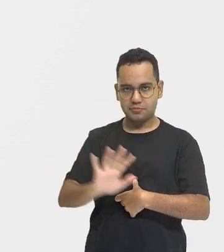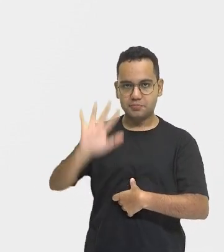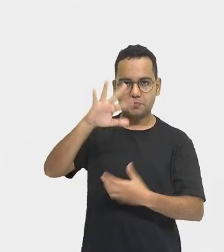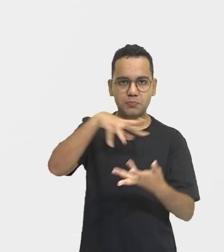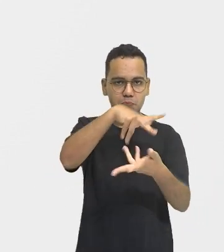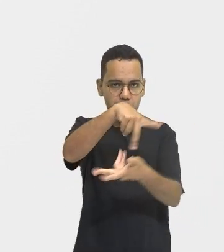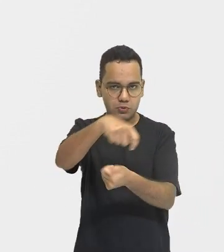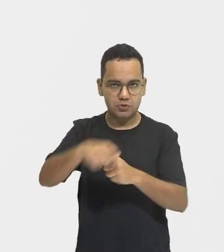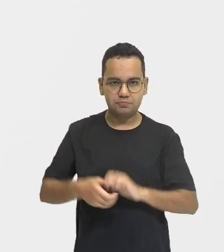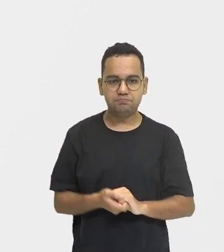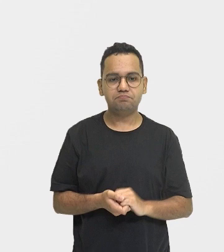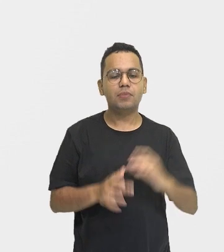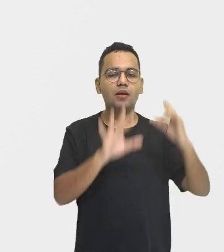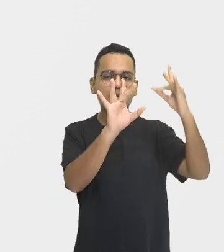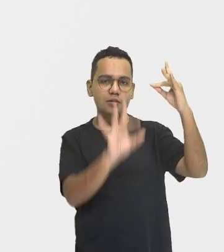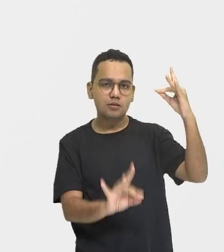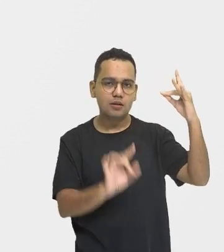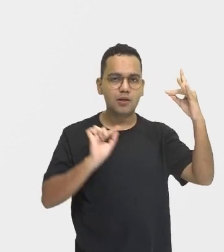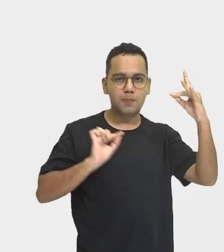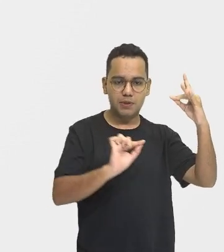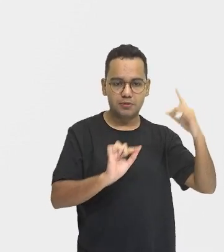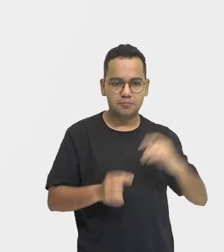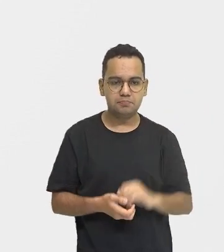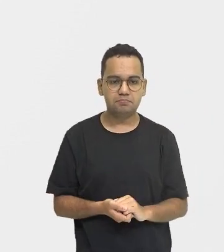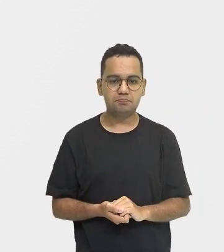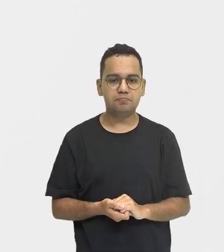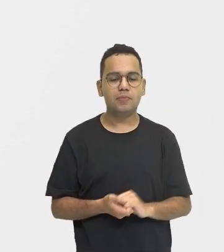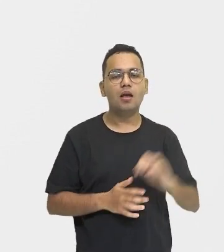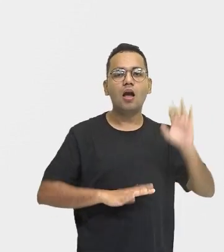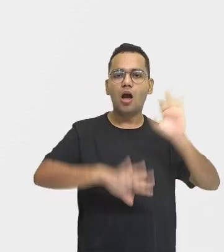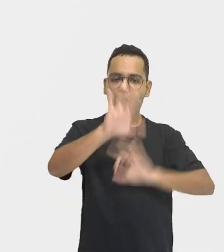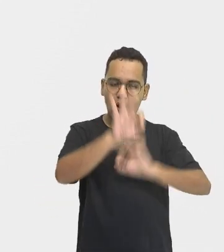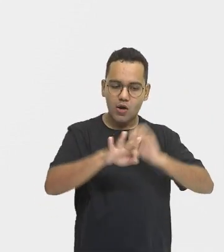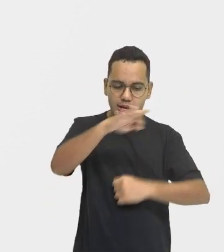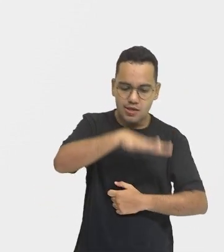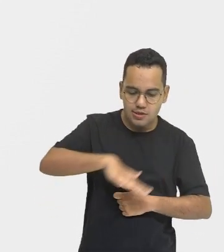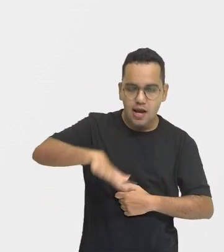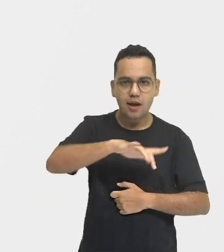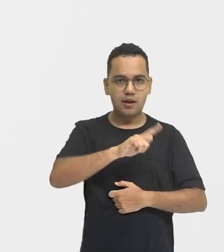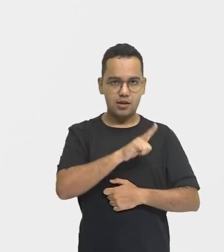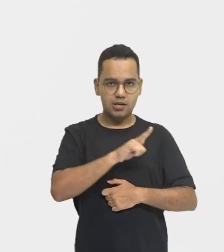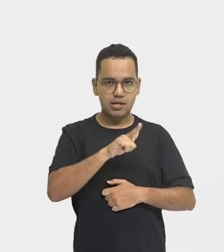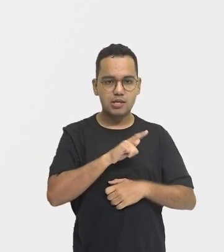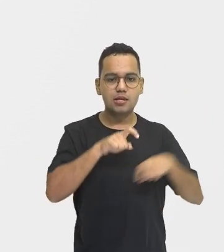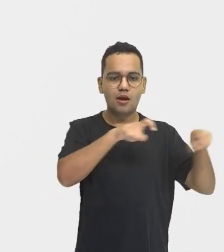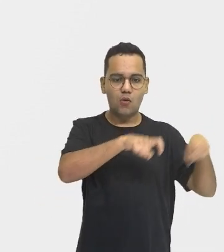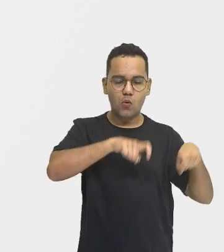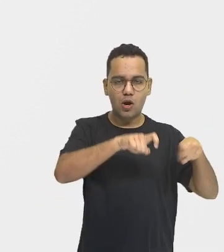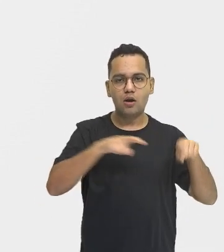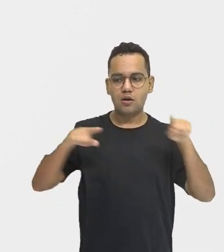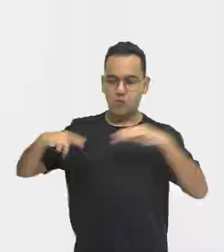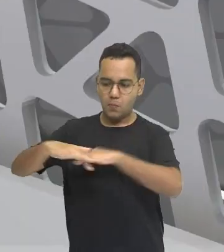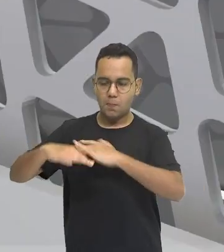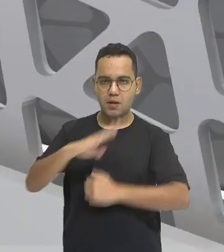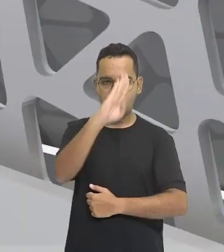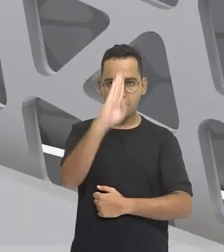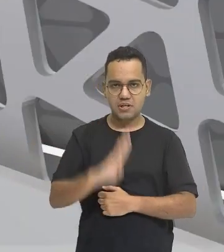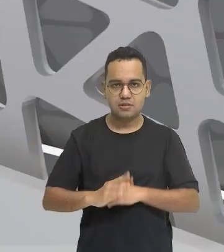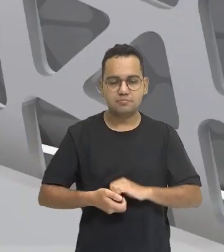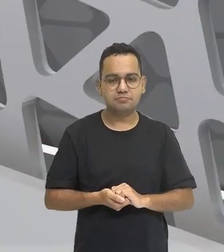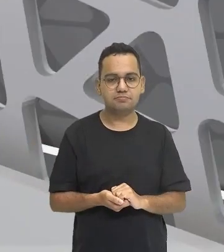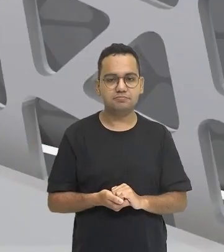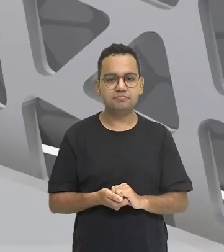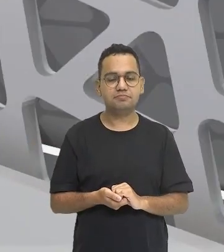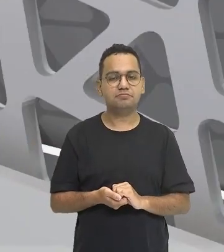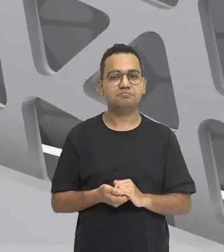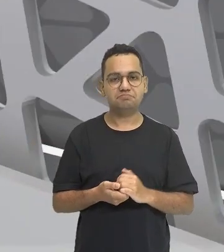mundial. Detalhamento desse objeto de conhecimento, a organização do espaço rural e urbano no Brasil. Feita